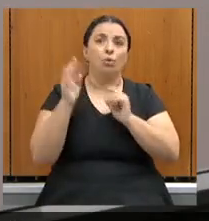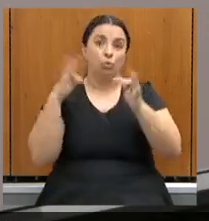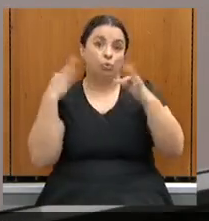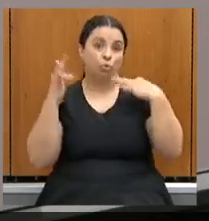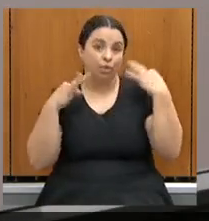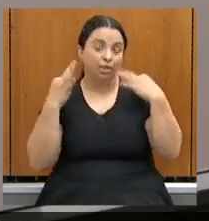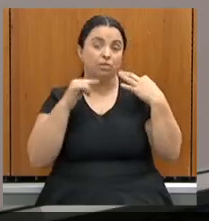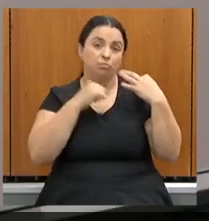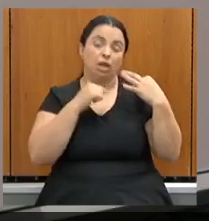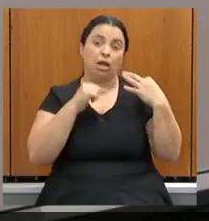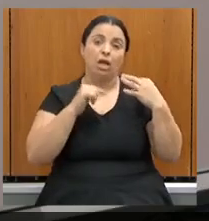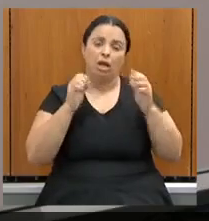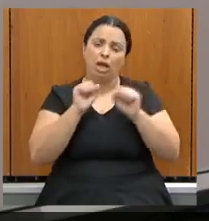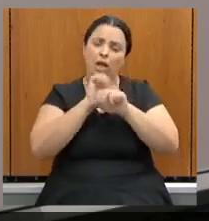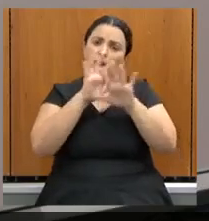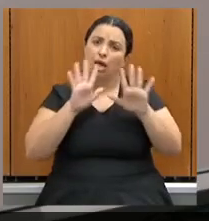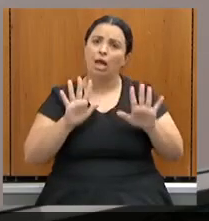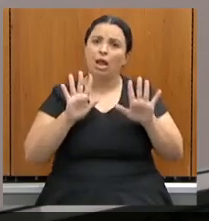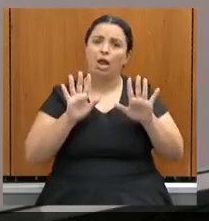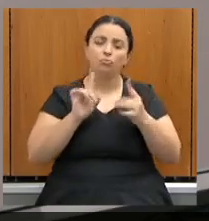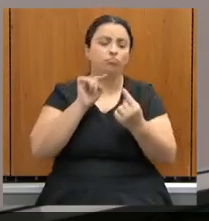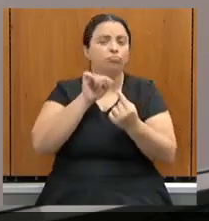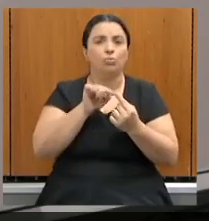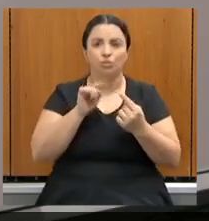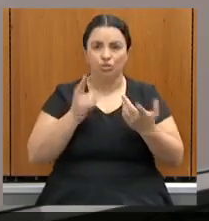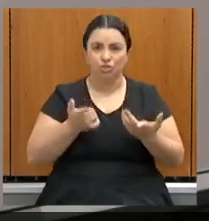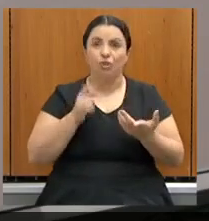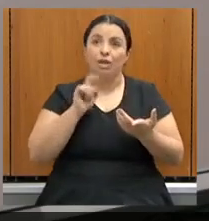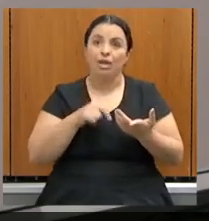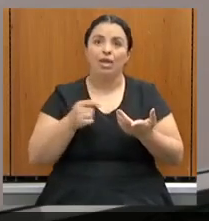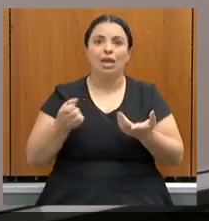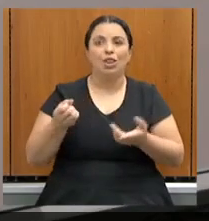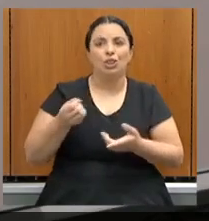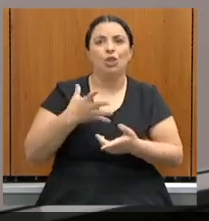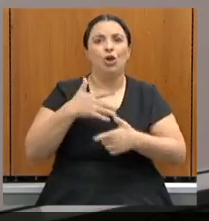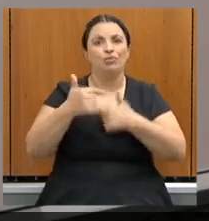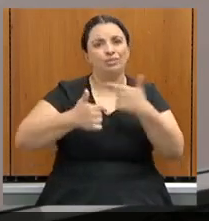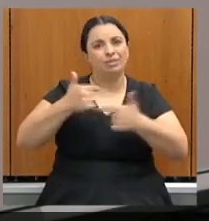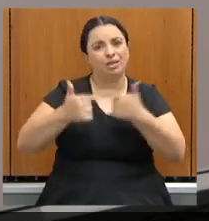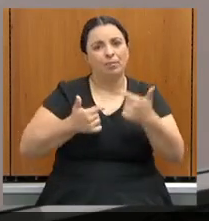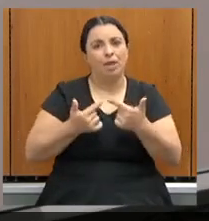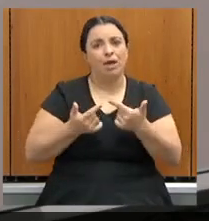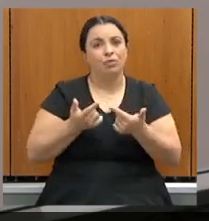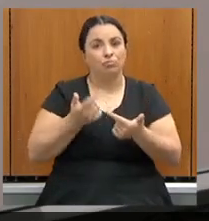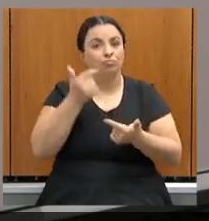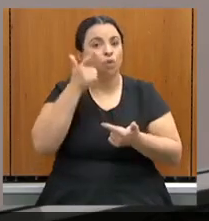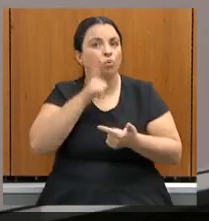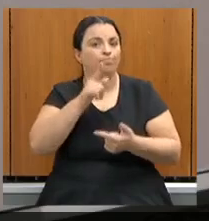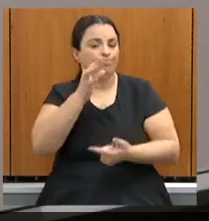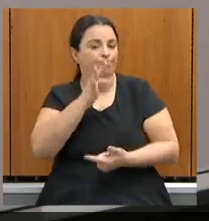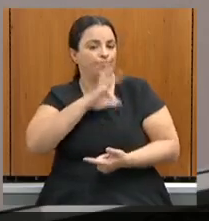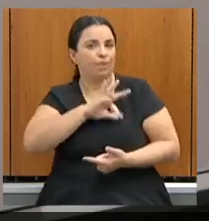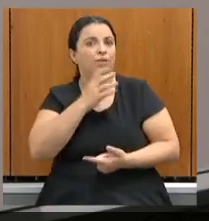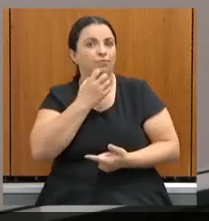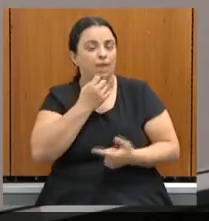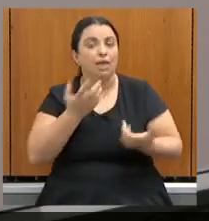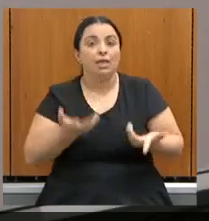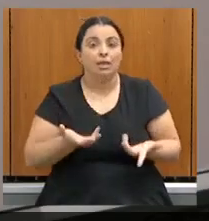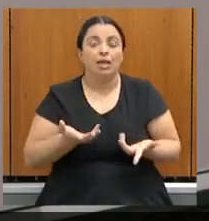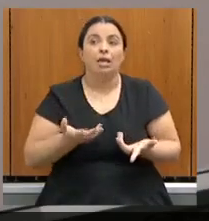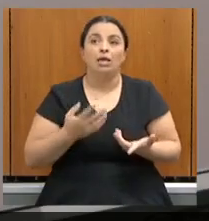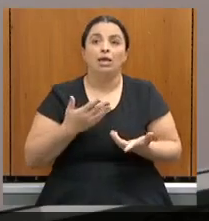muito claro o que quer, que é a geração de emprego e renda, que é formar as pessoas